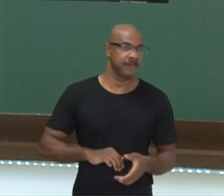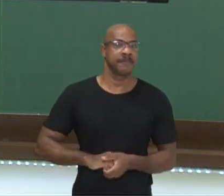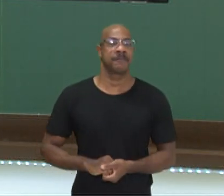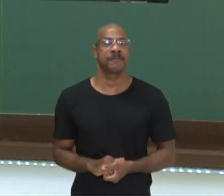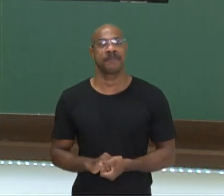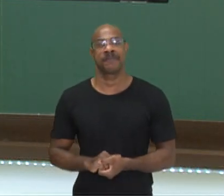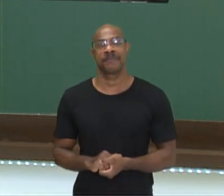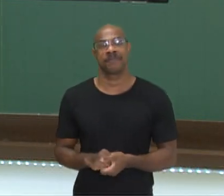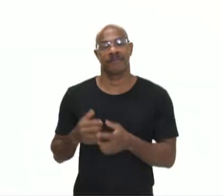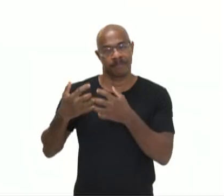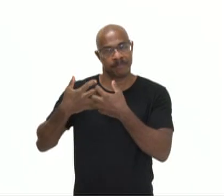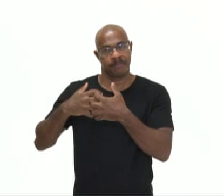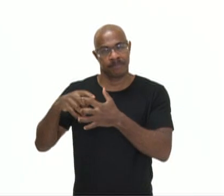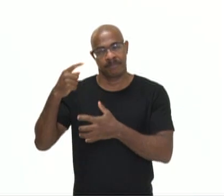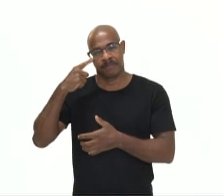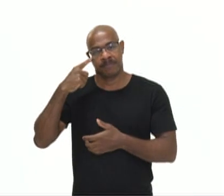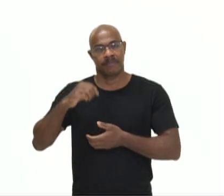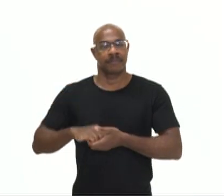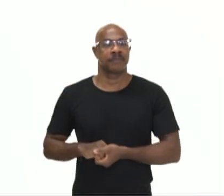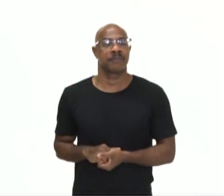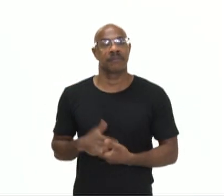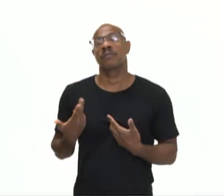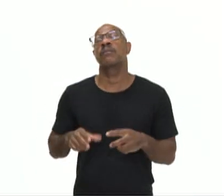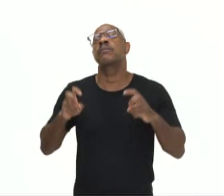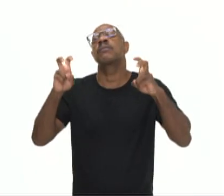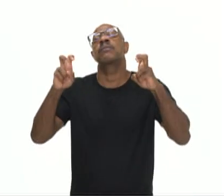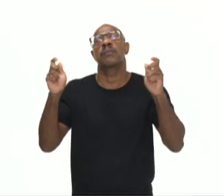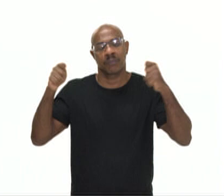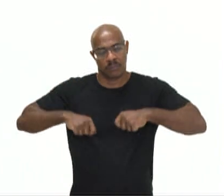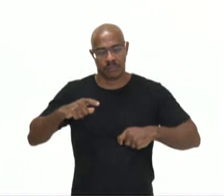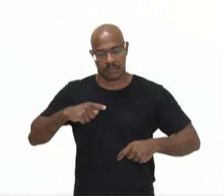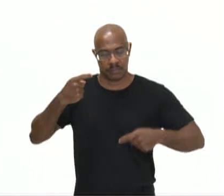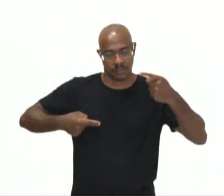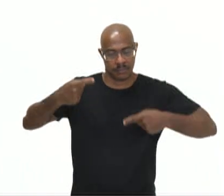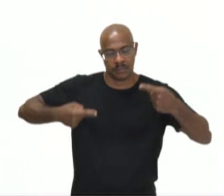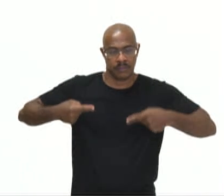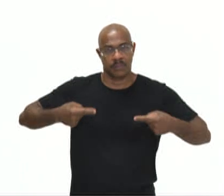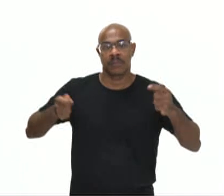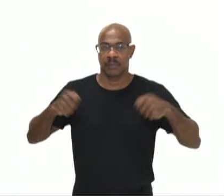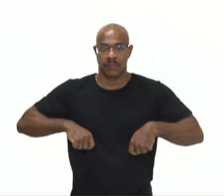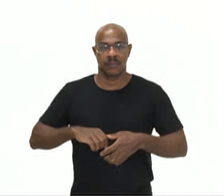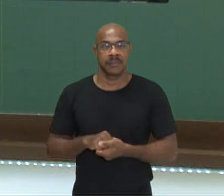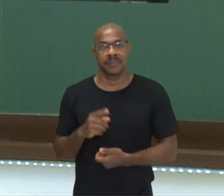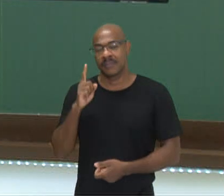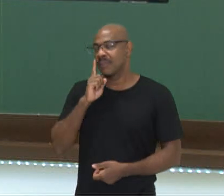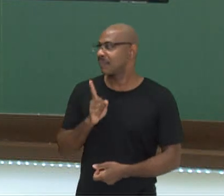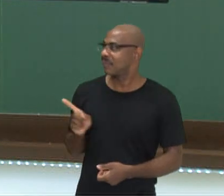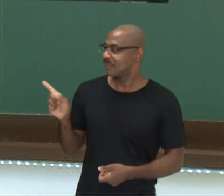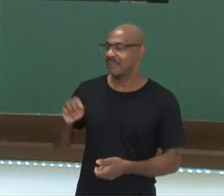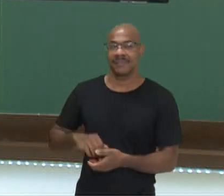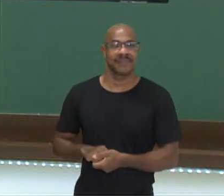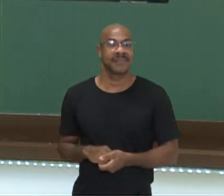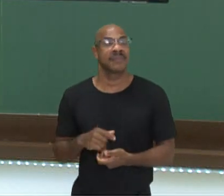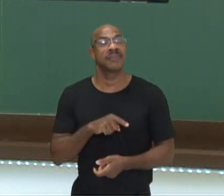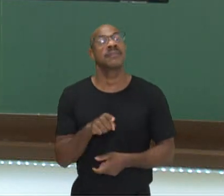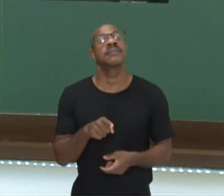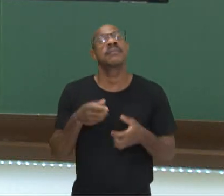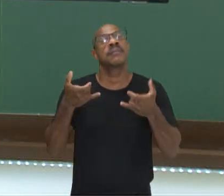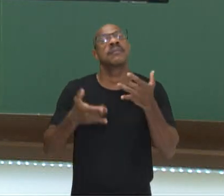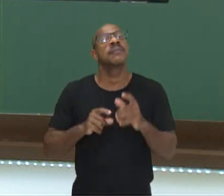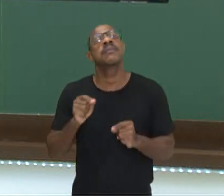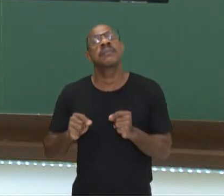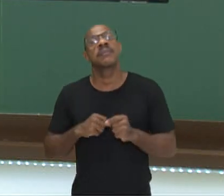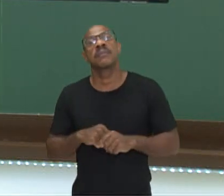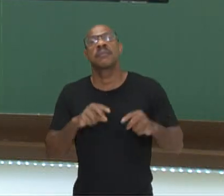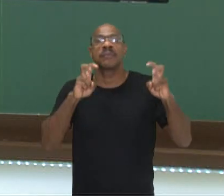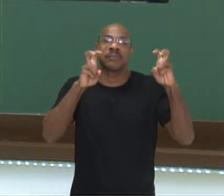Vamos refletir. Quais temas podem ser debatidos? É o que estava vendo aqui, né? Eles estavam falando de um